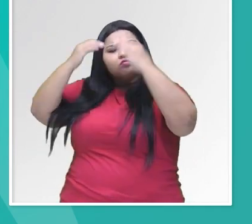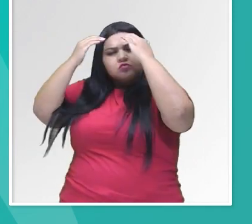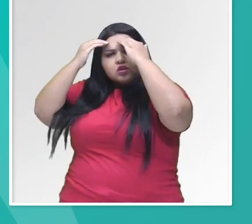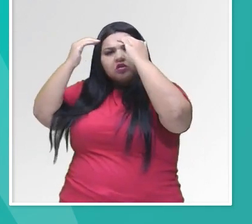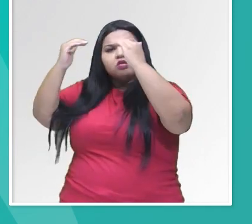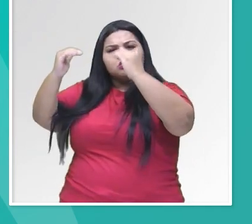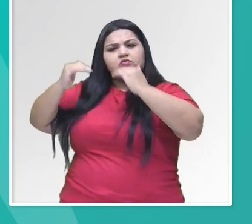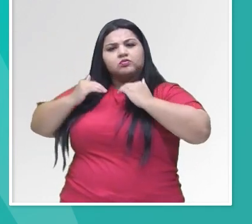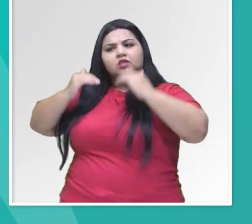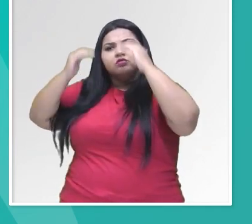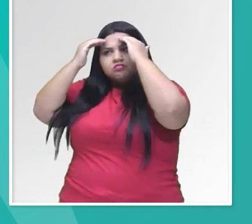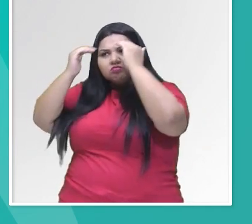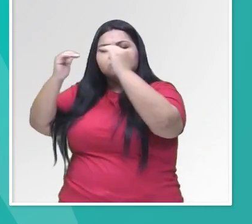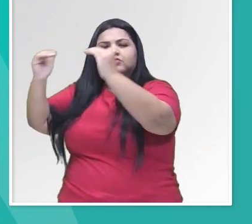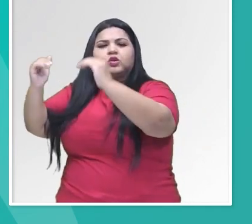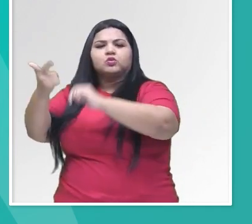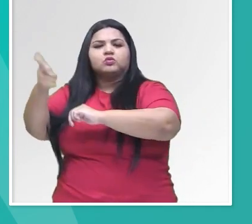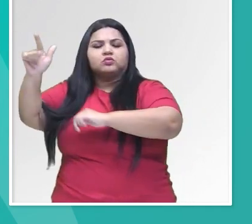e pelos outros.